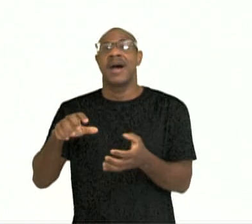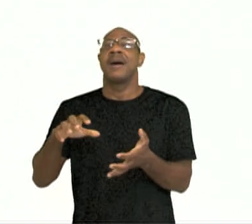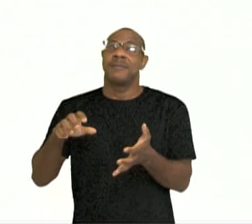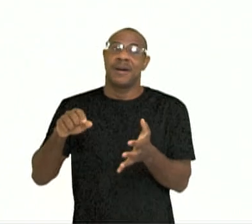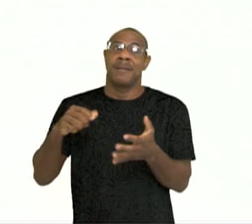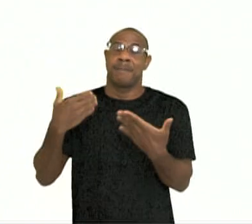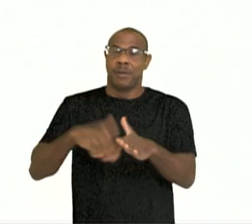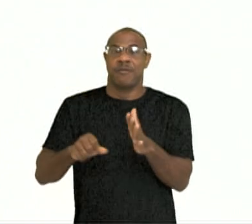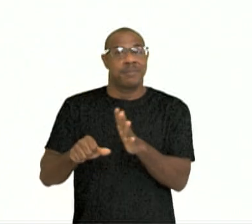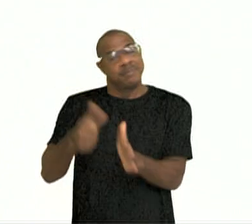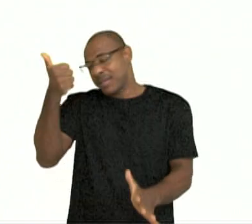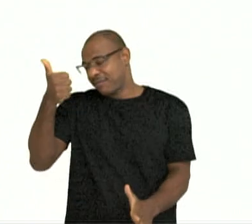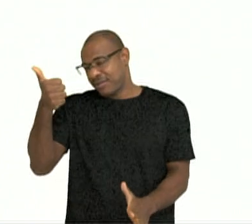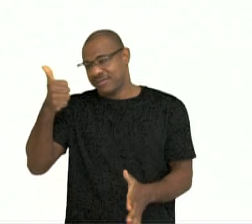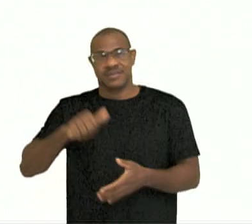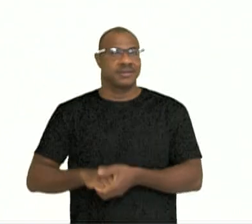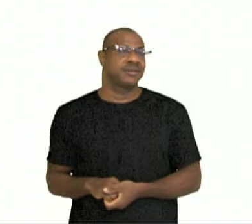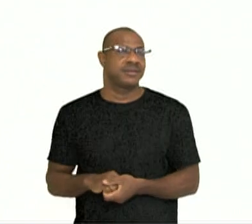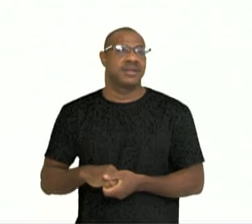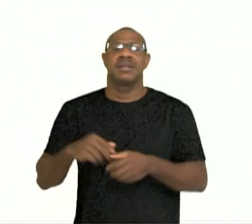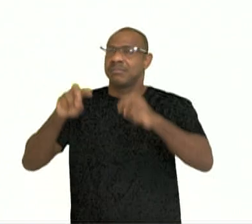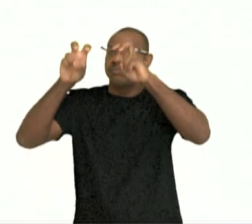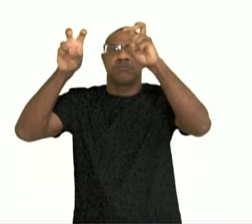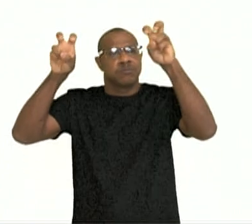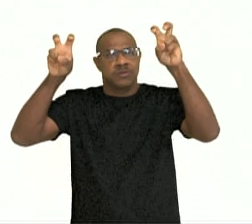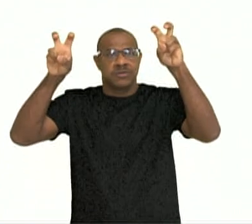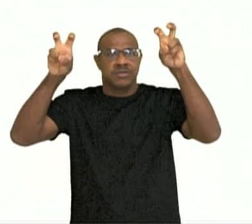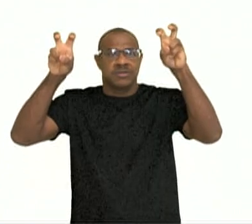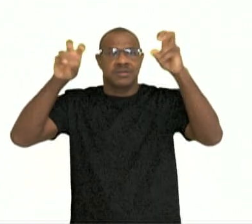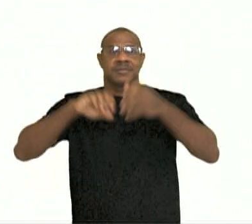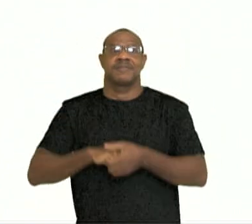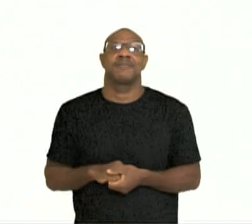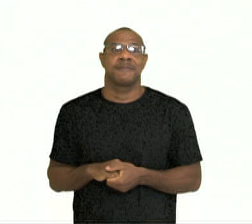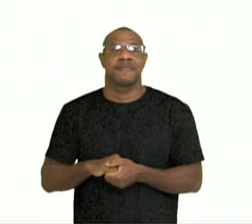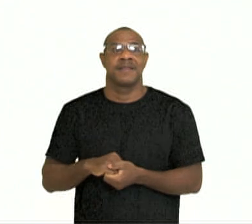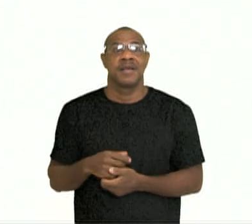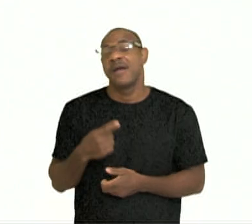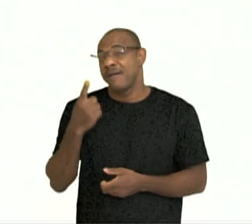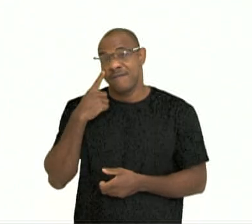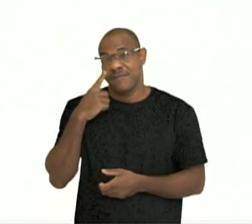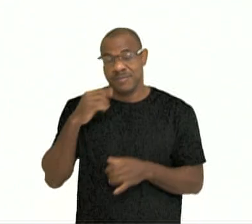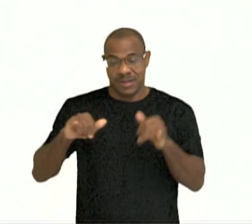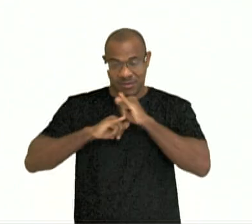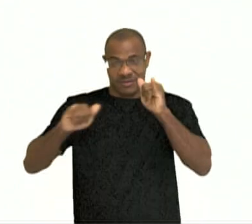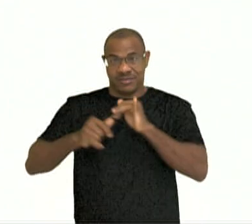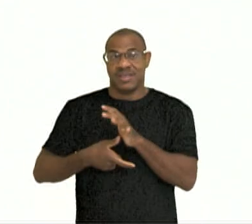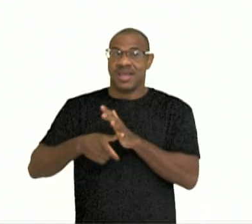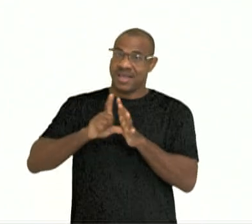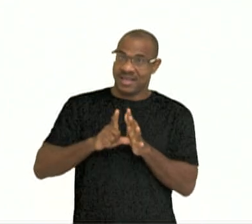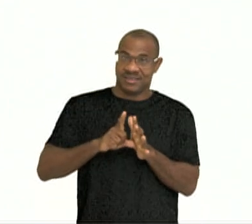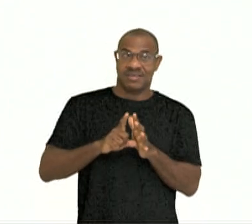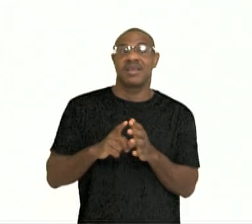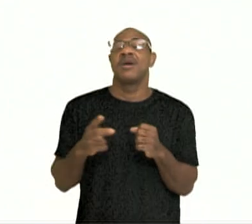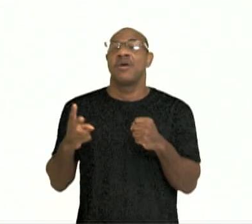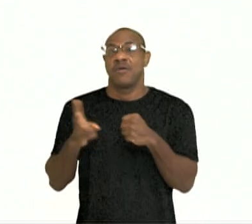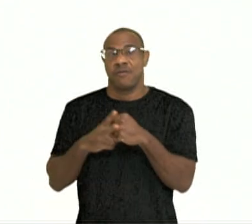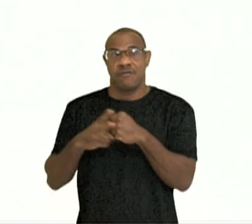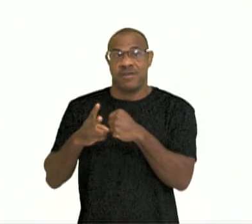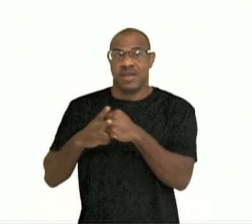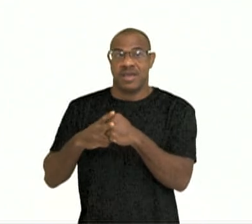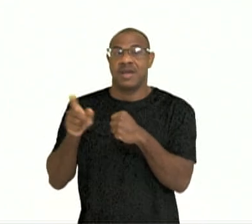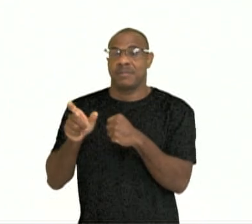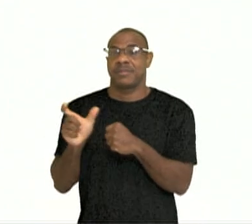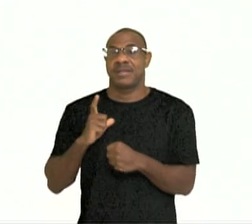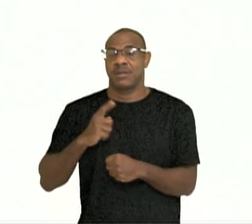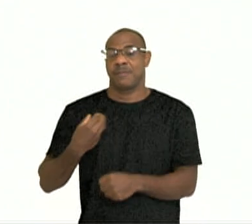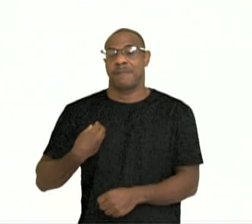diz INEP. Esse é o título da notícia. Vimos na notícia anterior que geralmente o verbo do título está